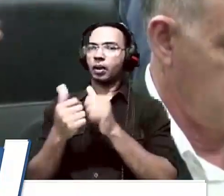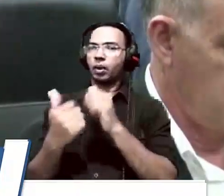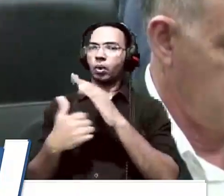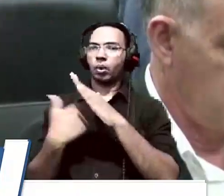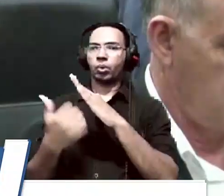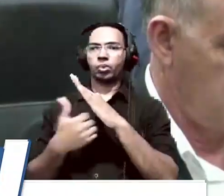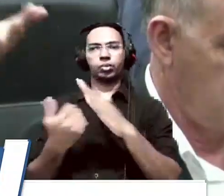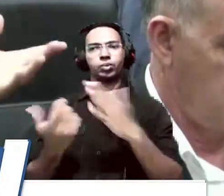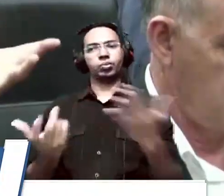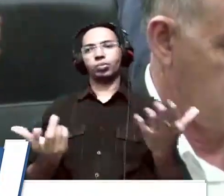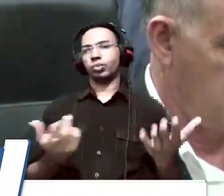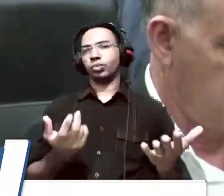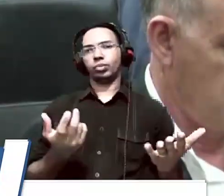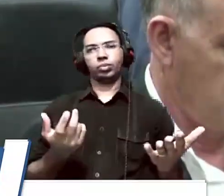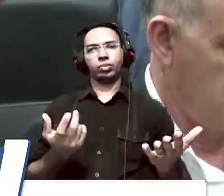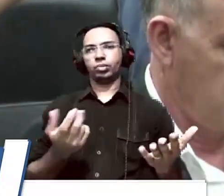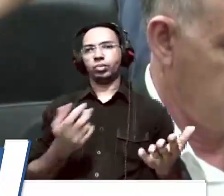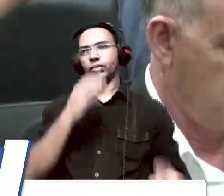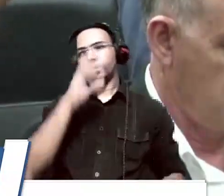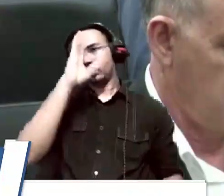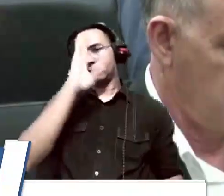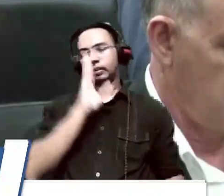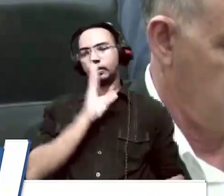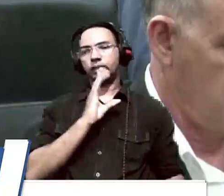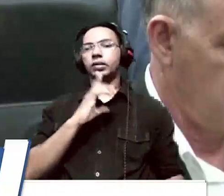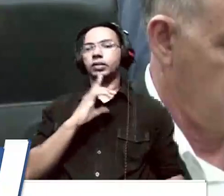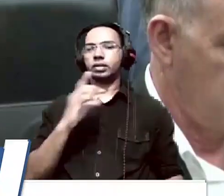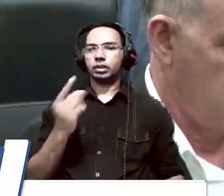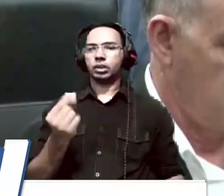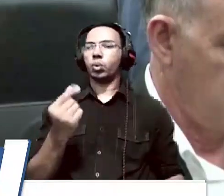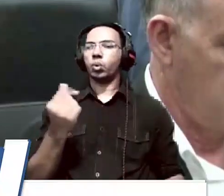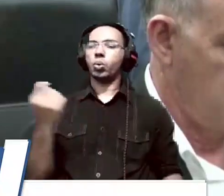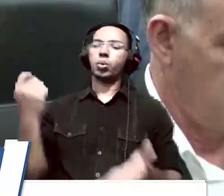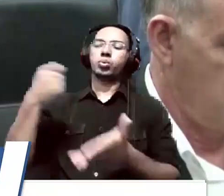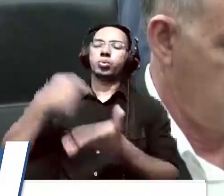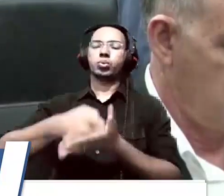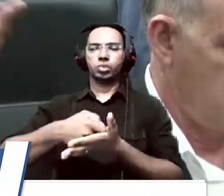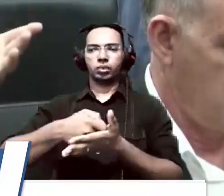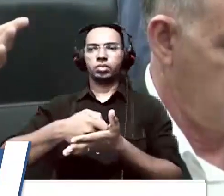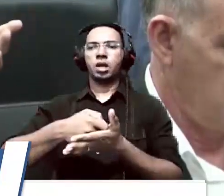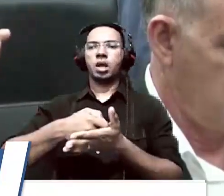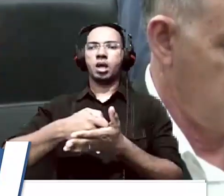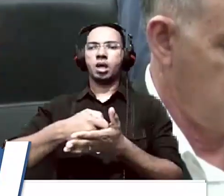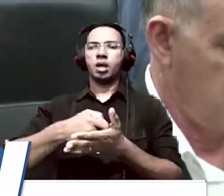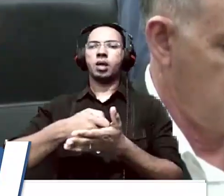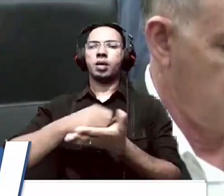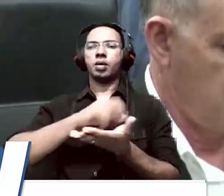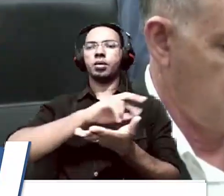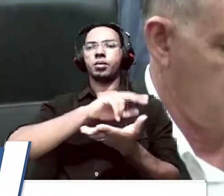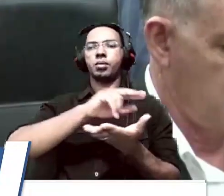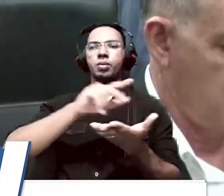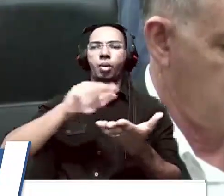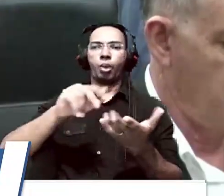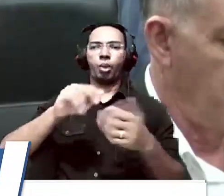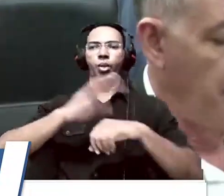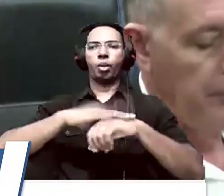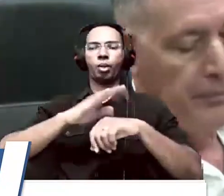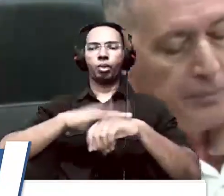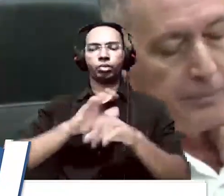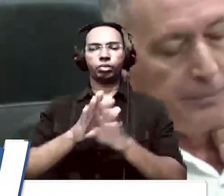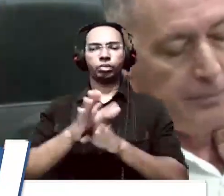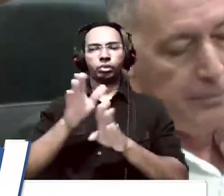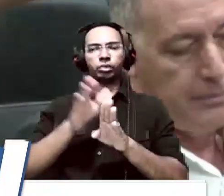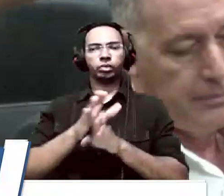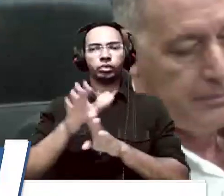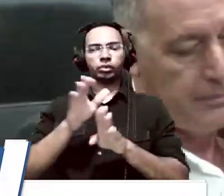anda de graça. Ela tem os custos, alguém tem que pagar. Por várias vezes nós orientamos para que,